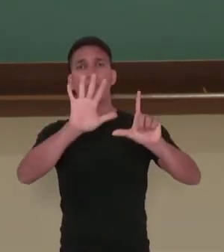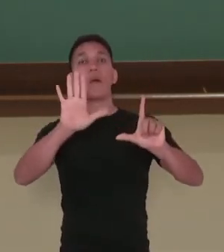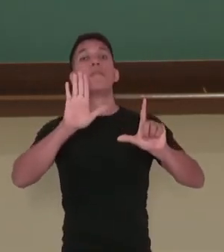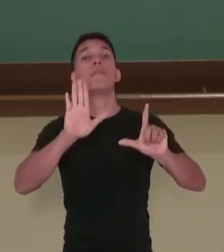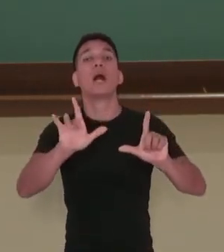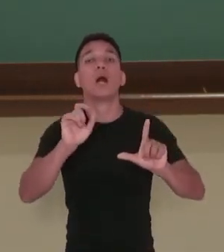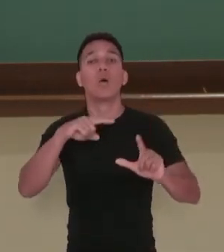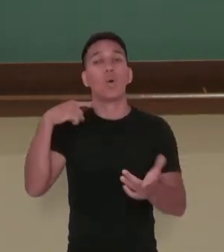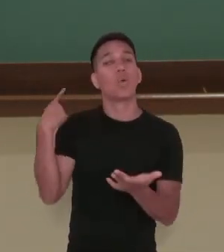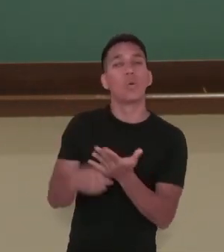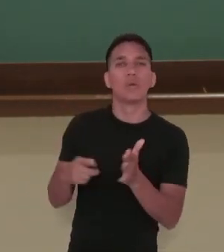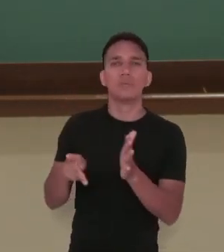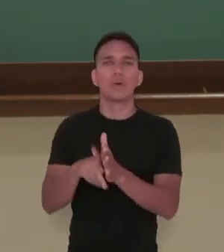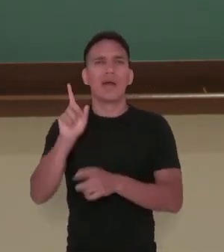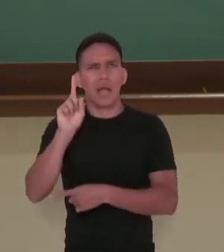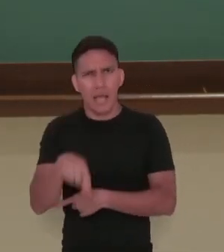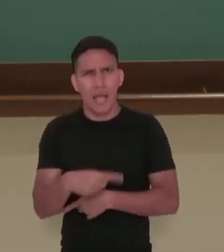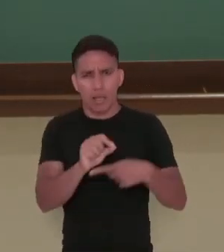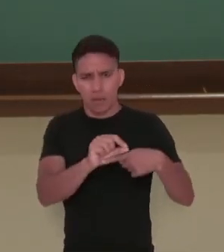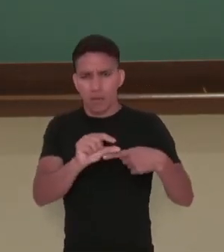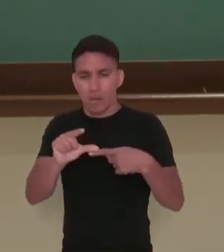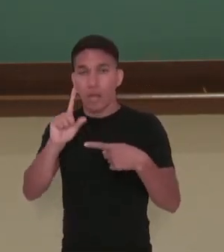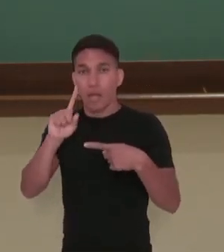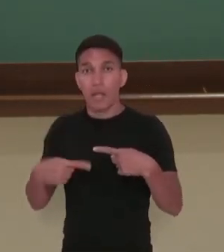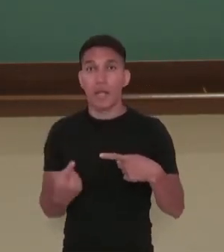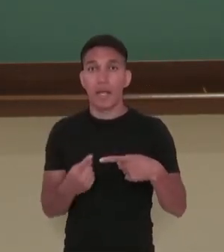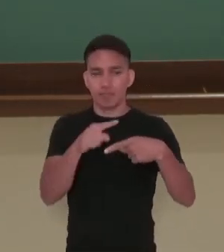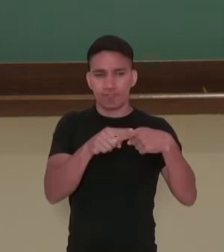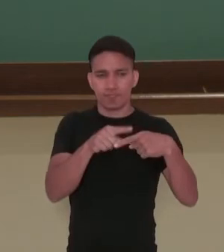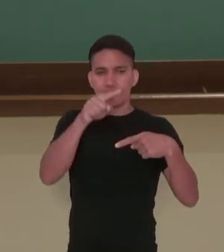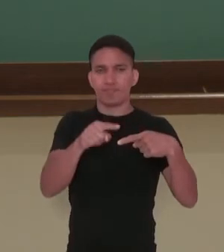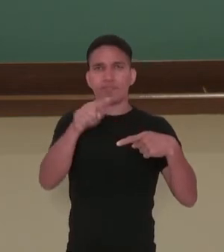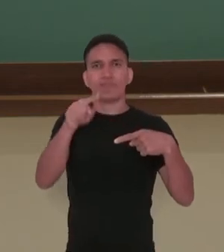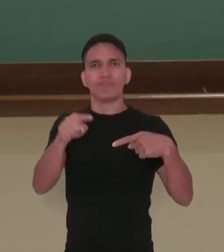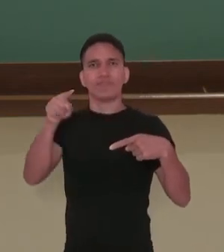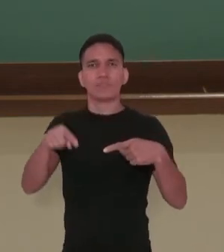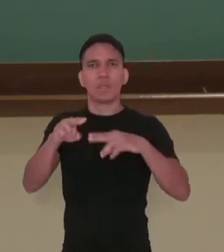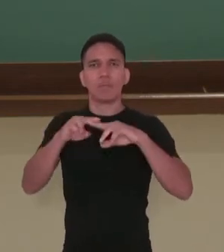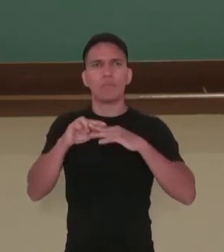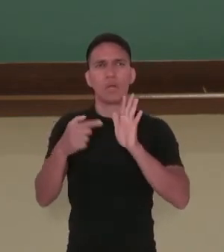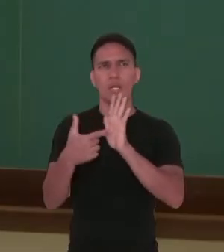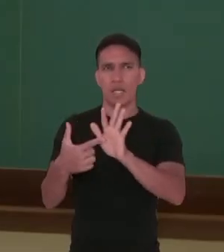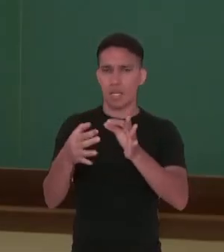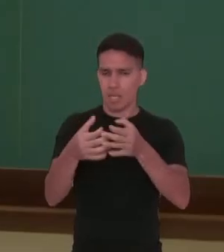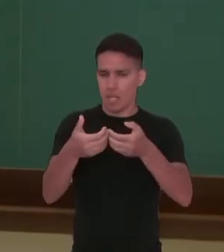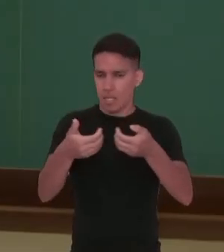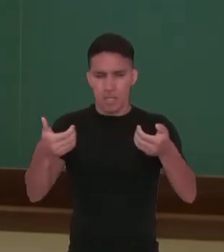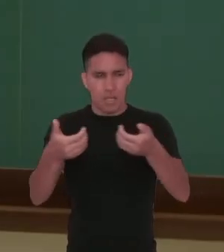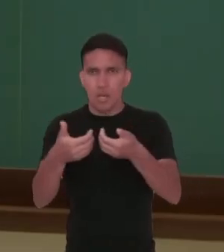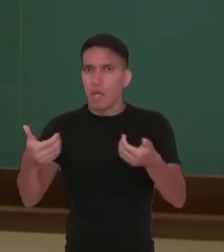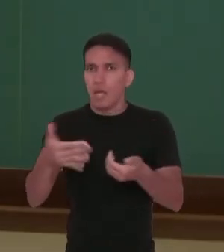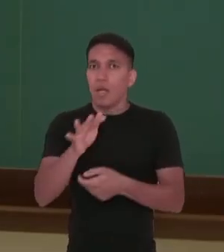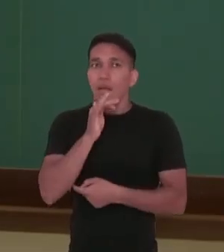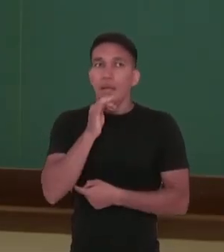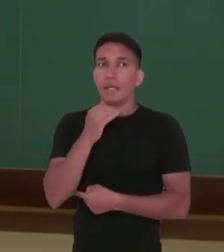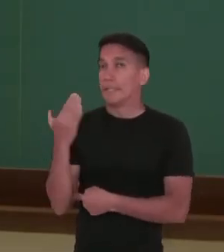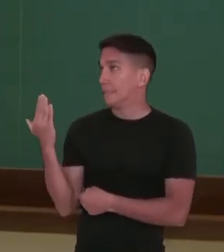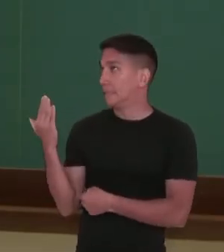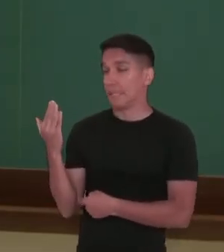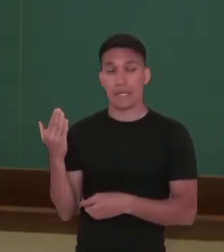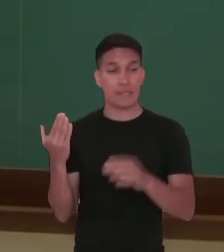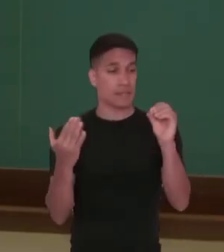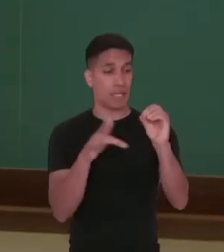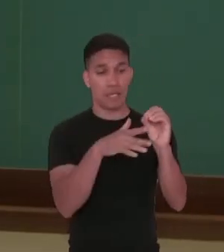que definiria a escala seria uma escala gráfica. Esta distância aqui, ó, que está marcando, por exemplo, de 0